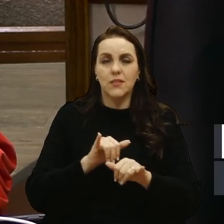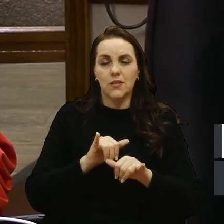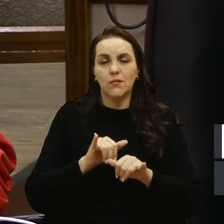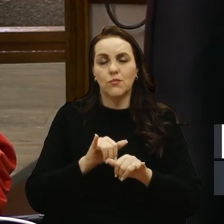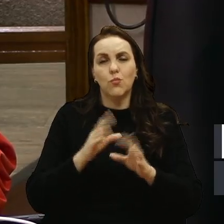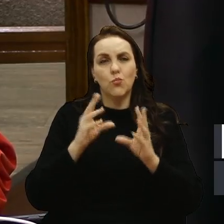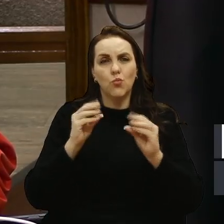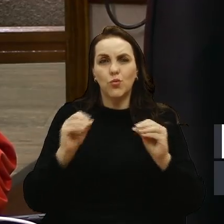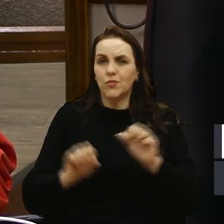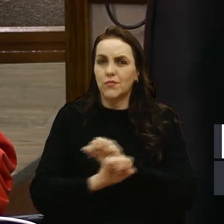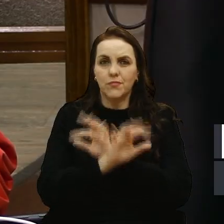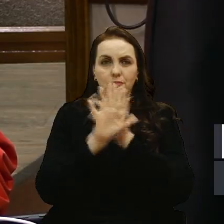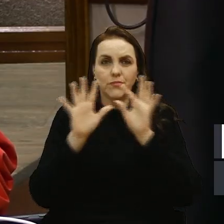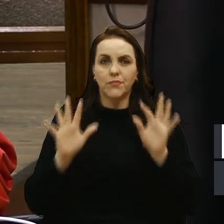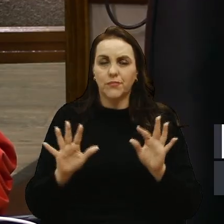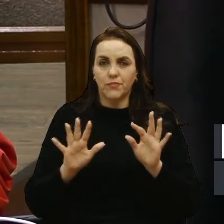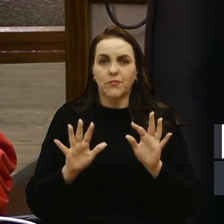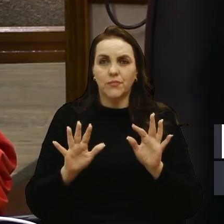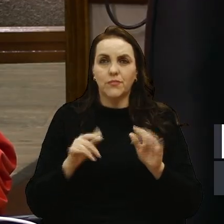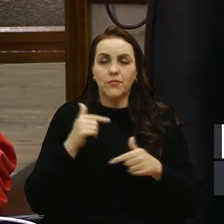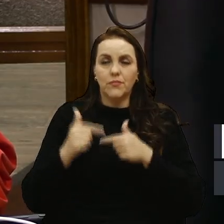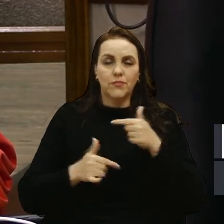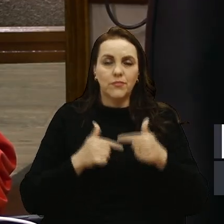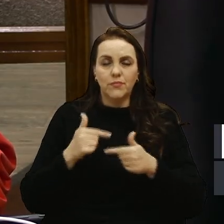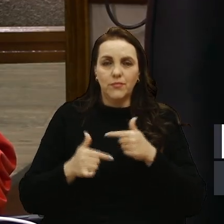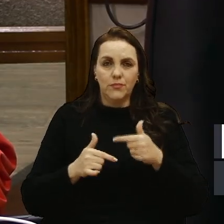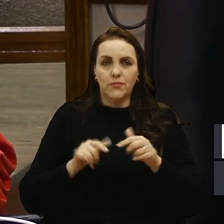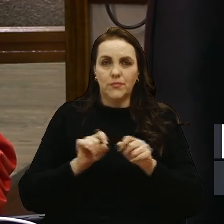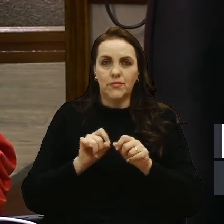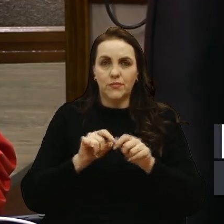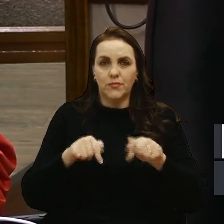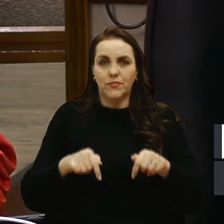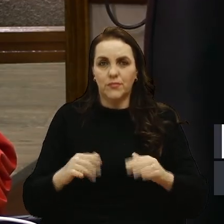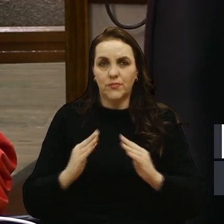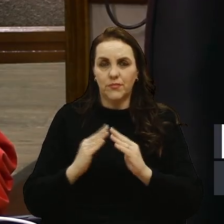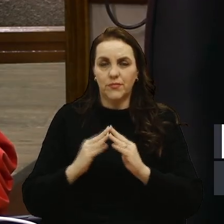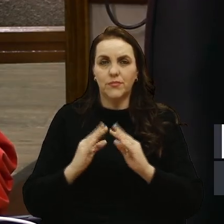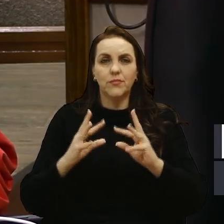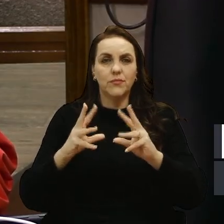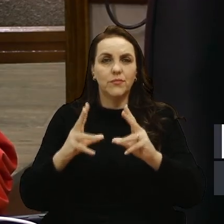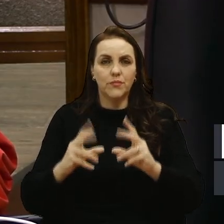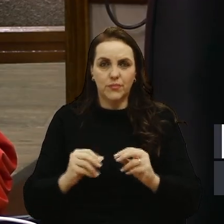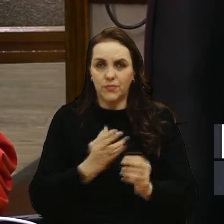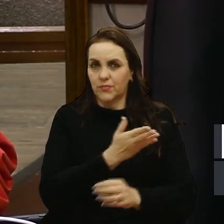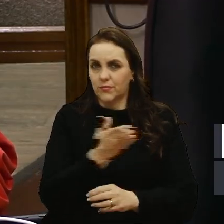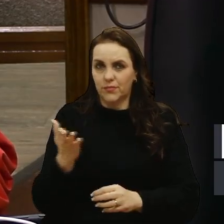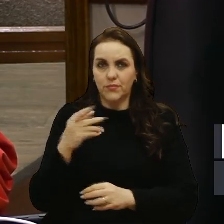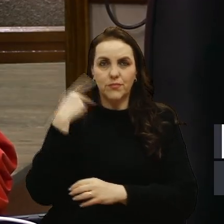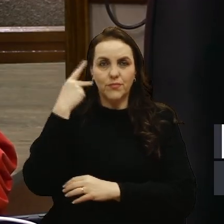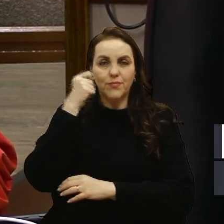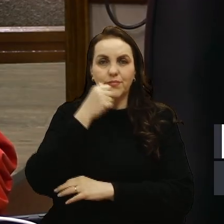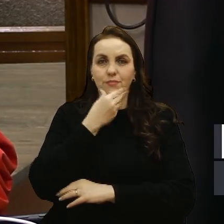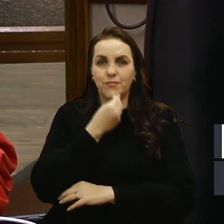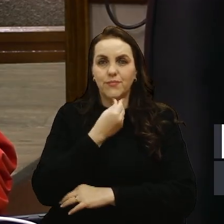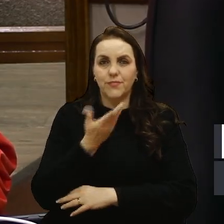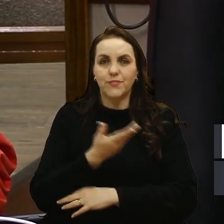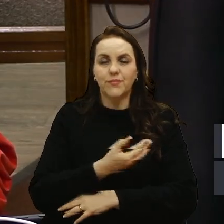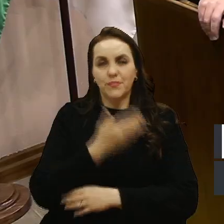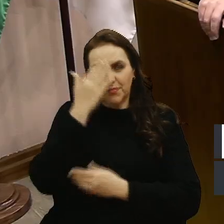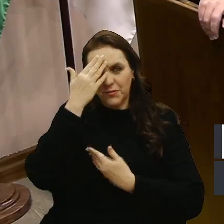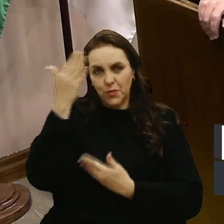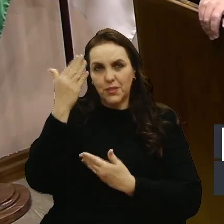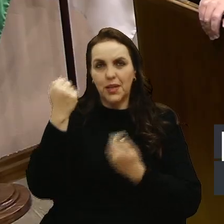muita transparência o trabalho realizado por esta casa, por todos os nobres pares aqui presentes. Muito obrigado.